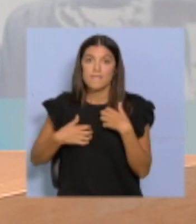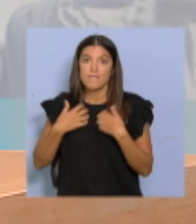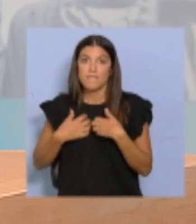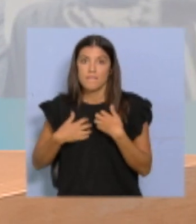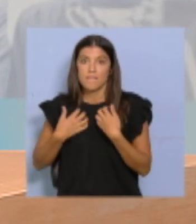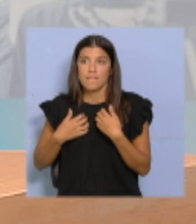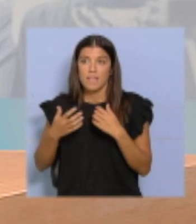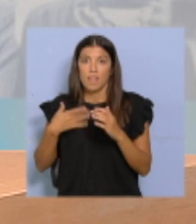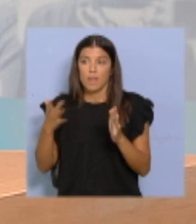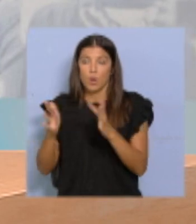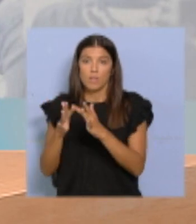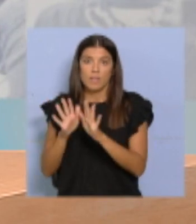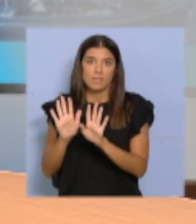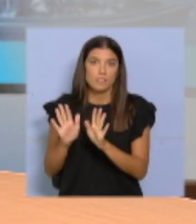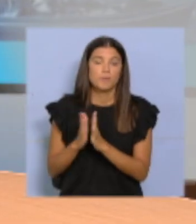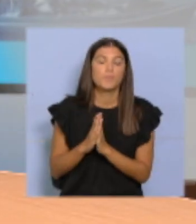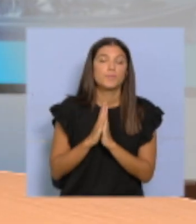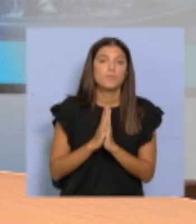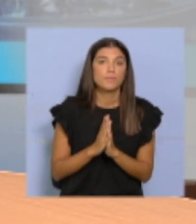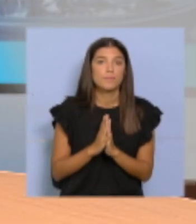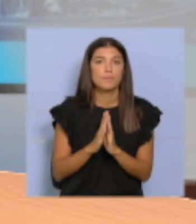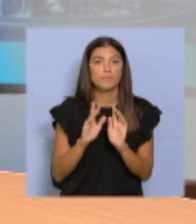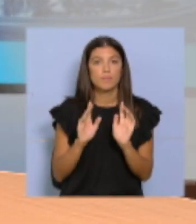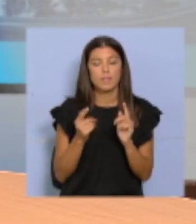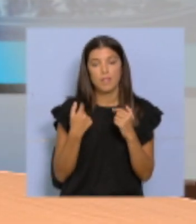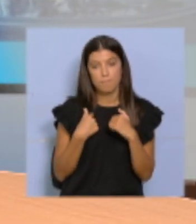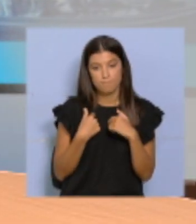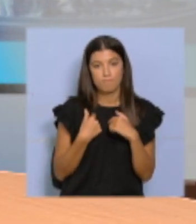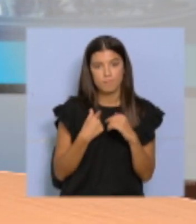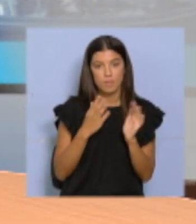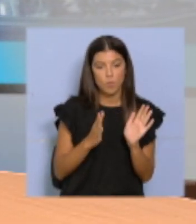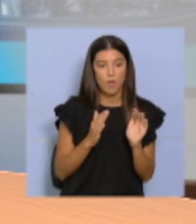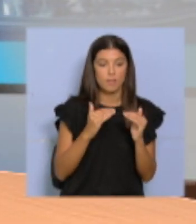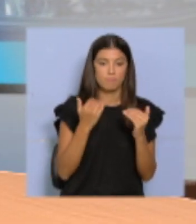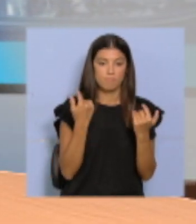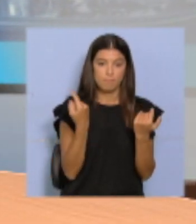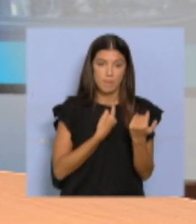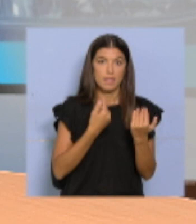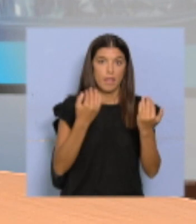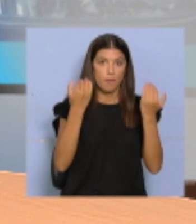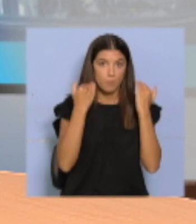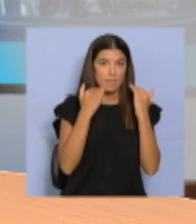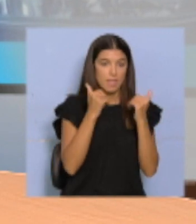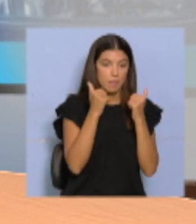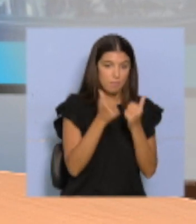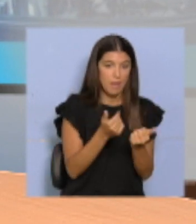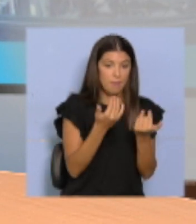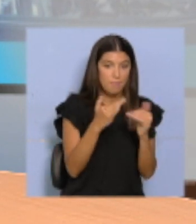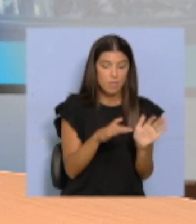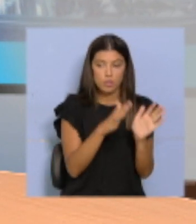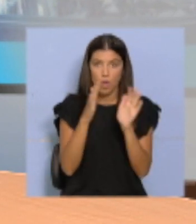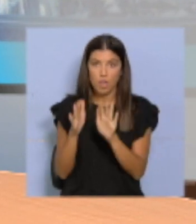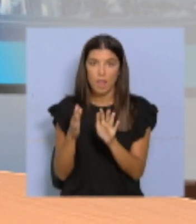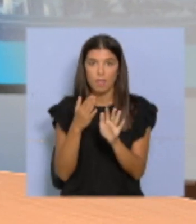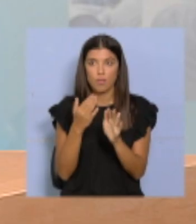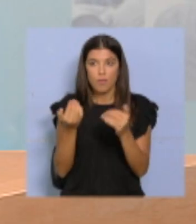Há que ter o equilíbrio entre a necessidade de estarmos bem informados sobre a situação, mas sem criar uma grande ansiedade também. Sem criar uma grande